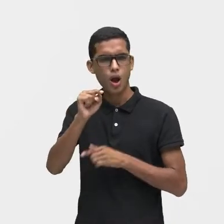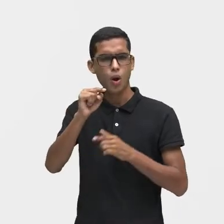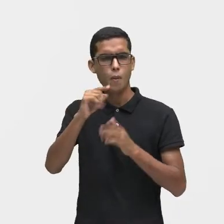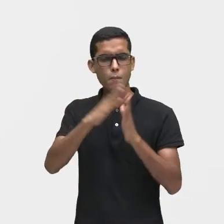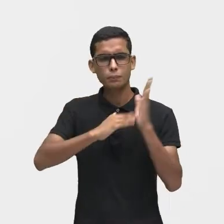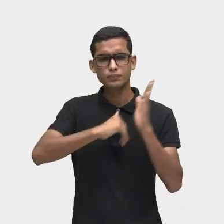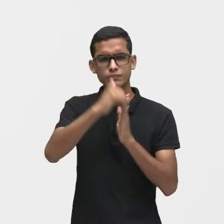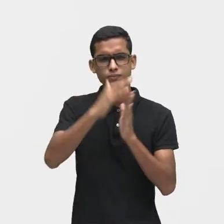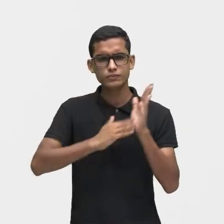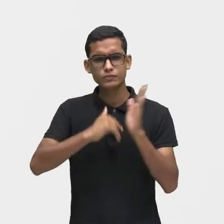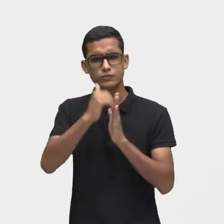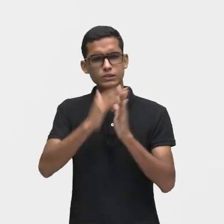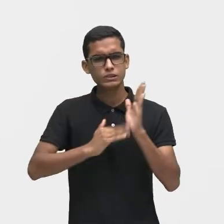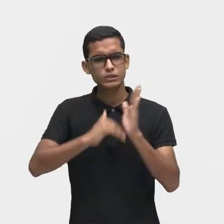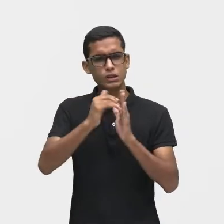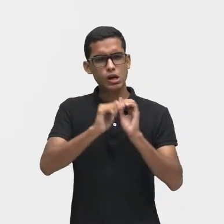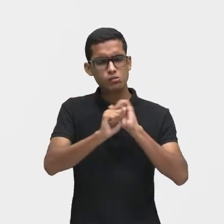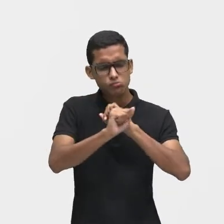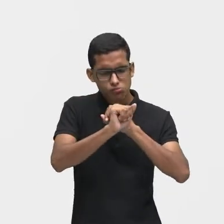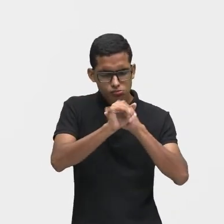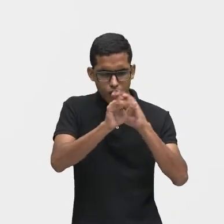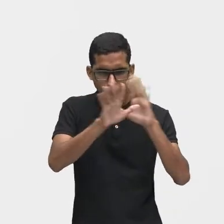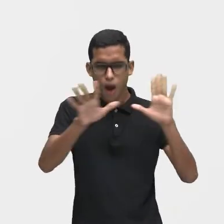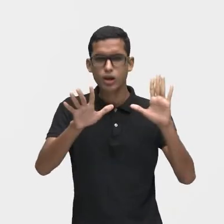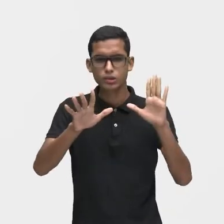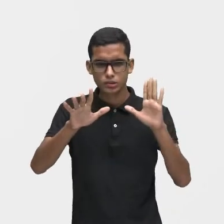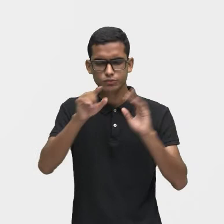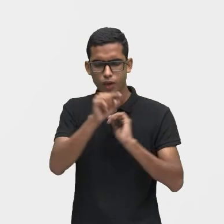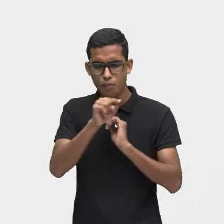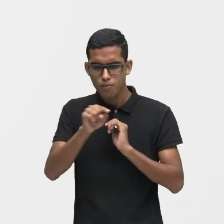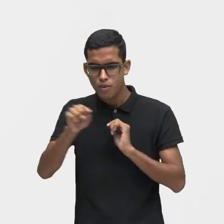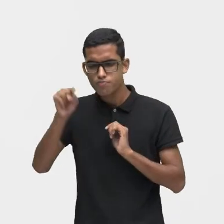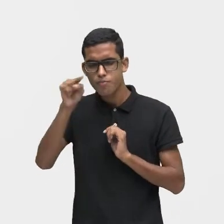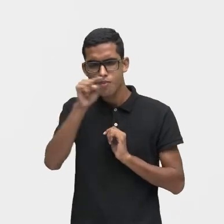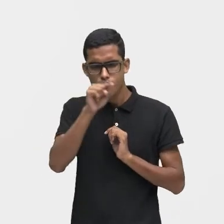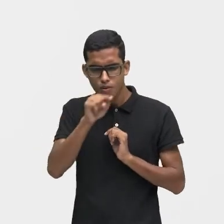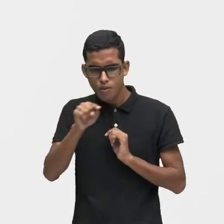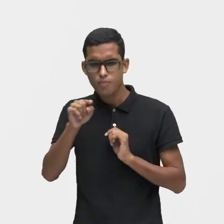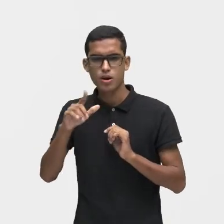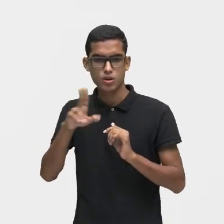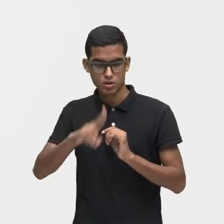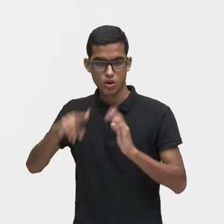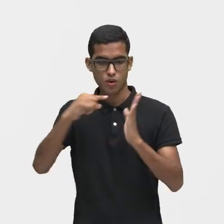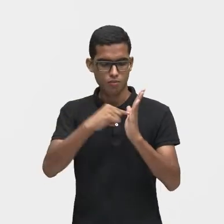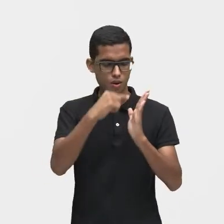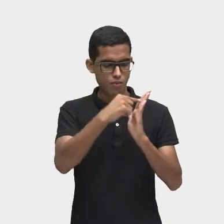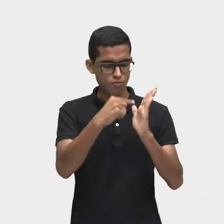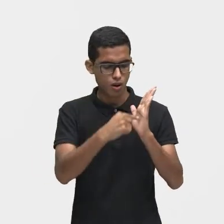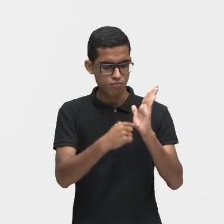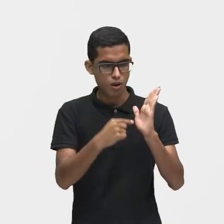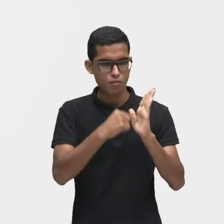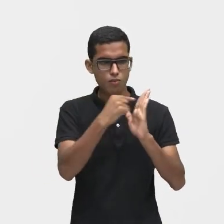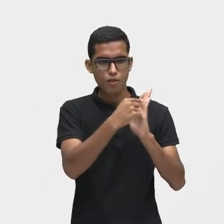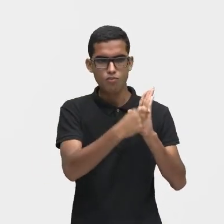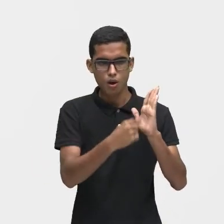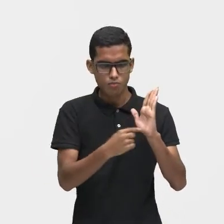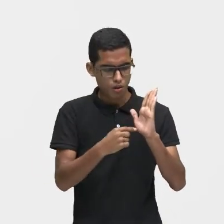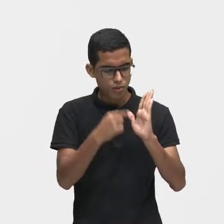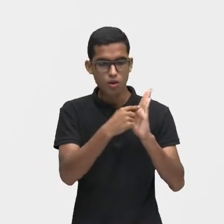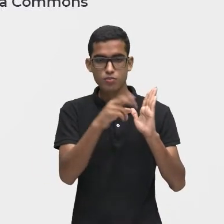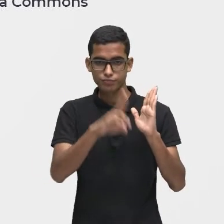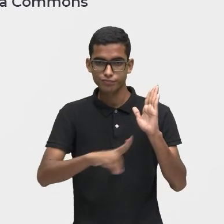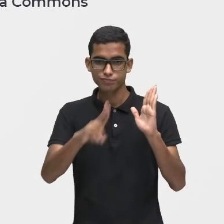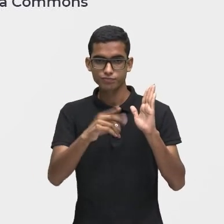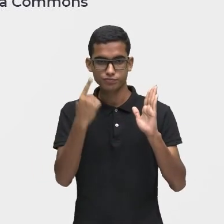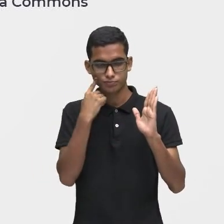esse efeito também de pintura com desenhos pontilhados, ou seja, tem um pontilhismo que é bem mais fácil produzir com essa tinta